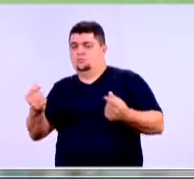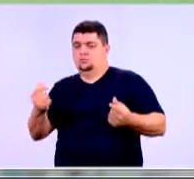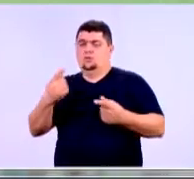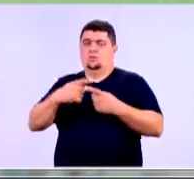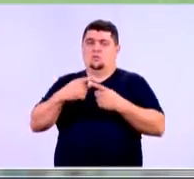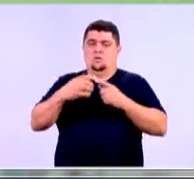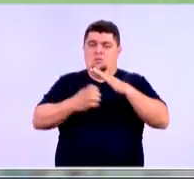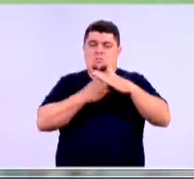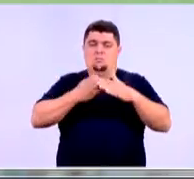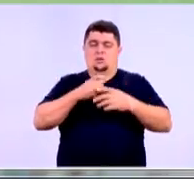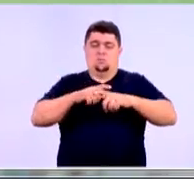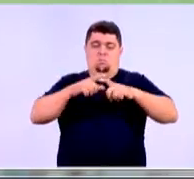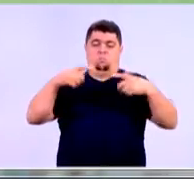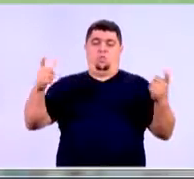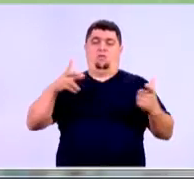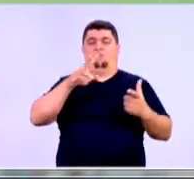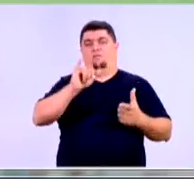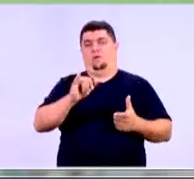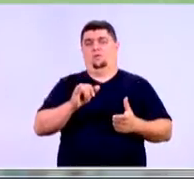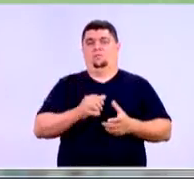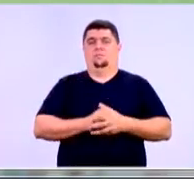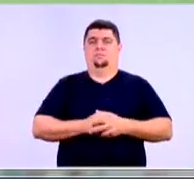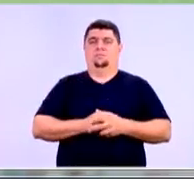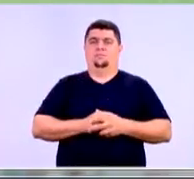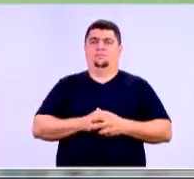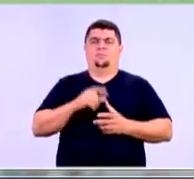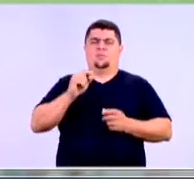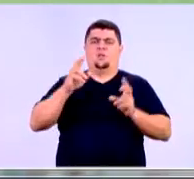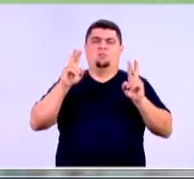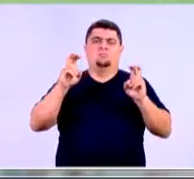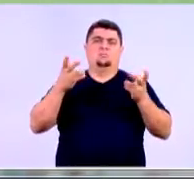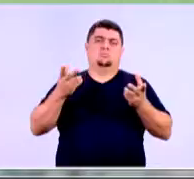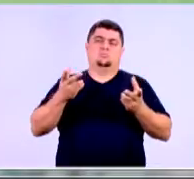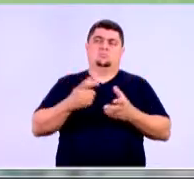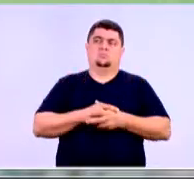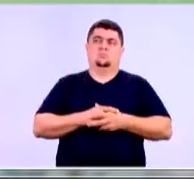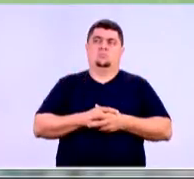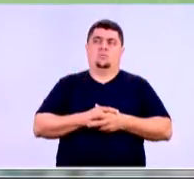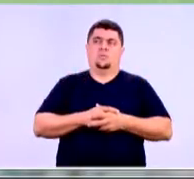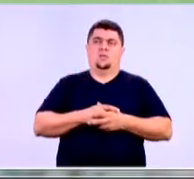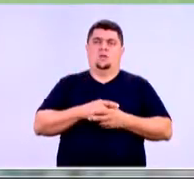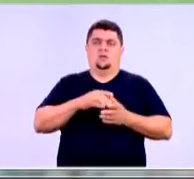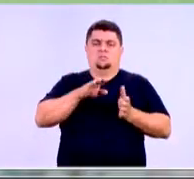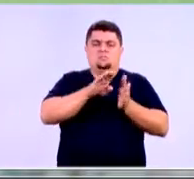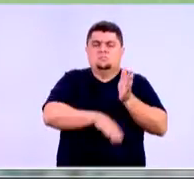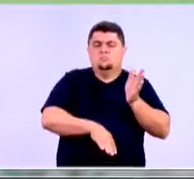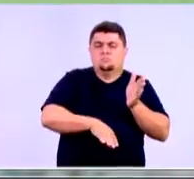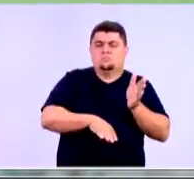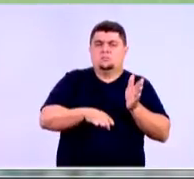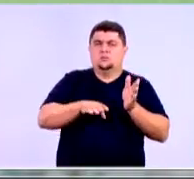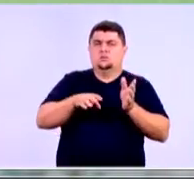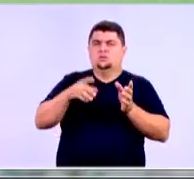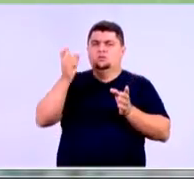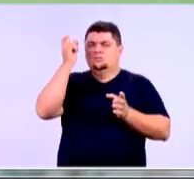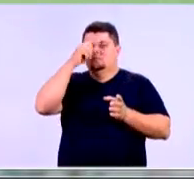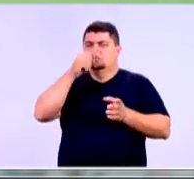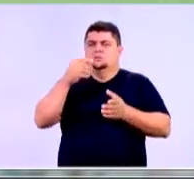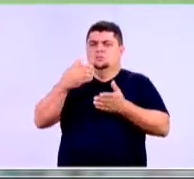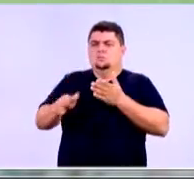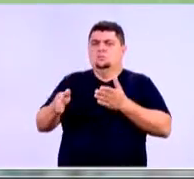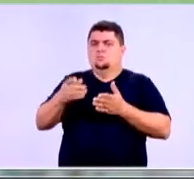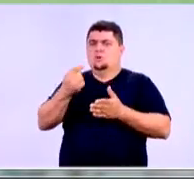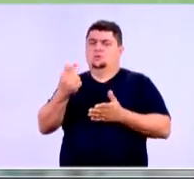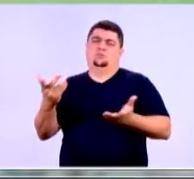tornando a empresa mais estável. O que essa frase significa, professor? Redução da variabilidade de futuros fluxos de